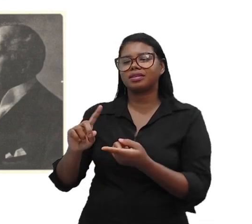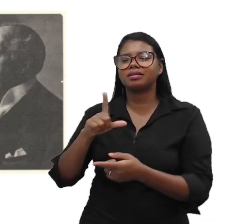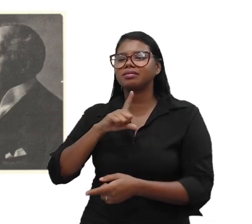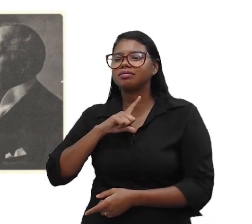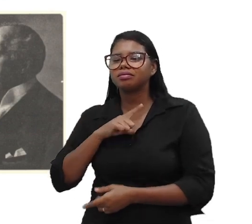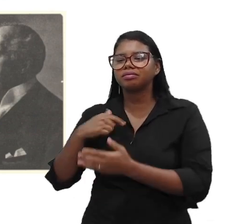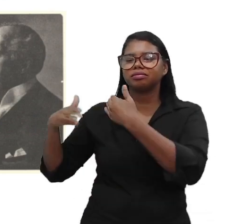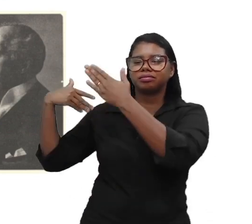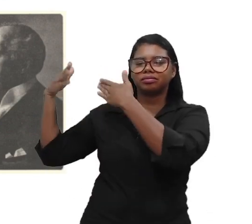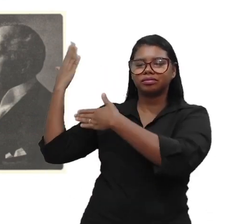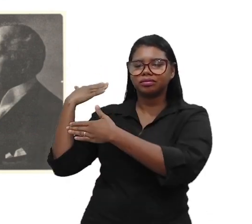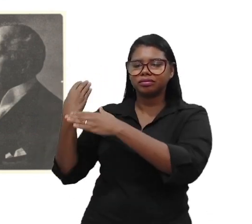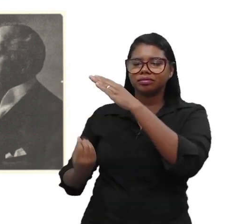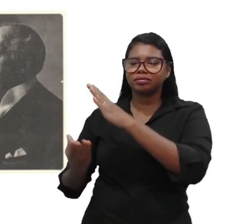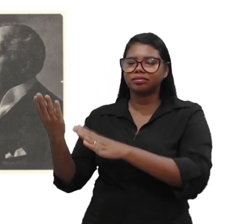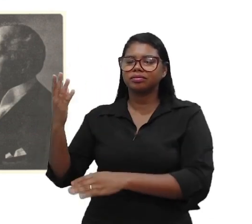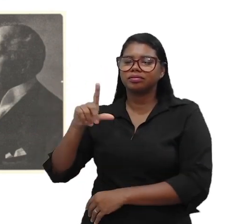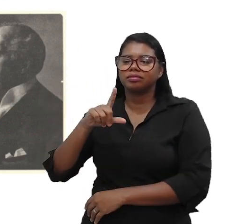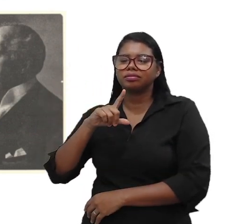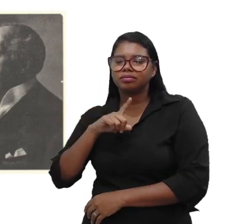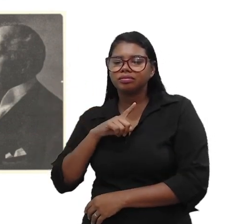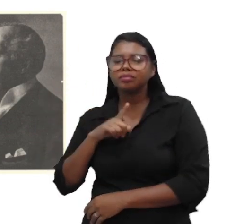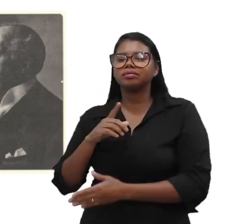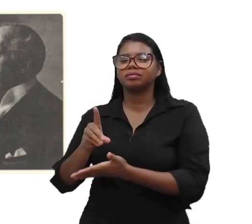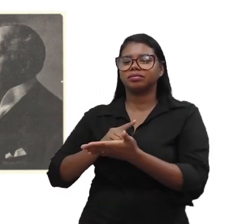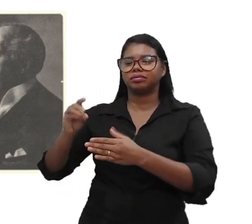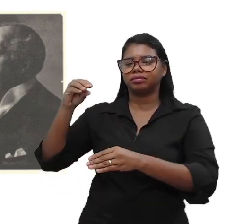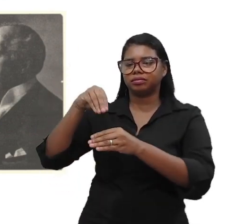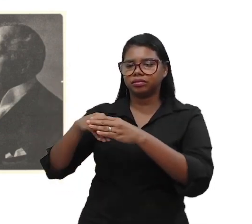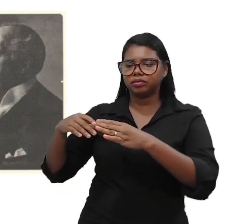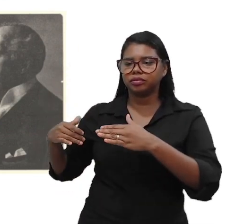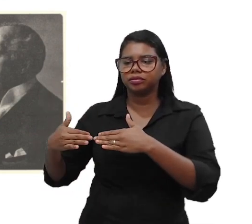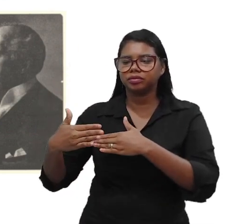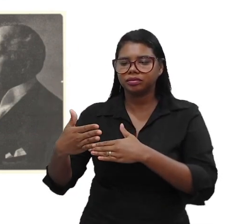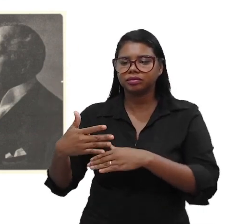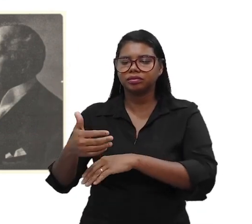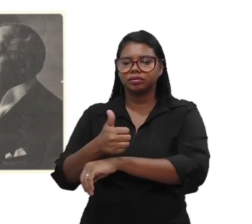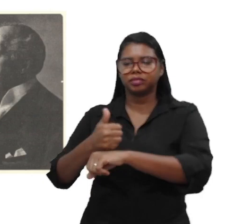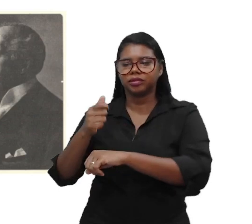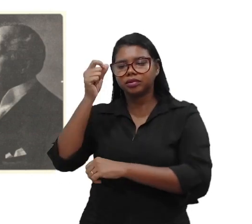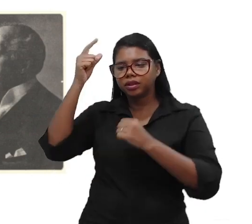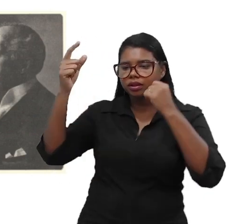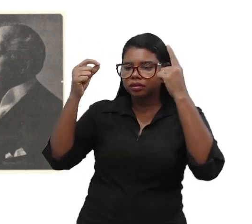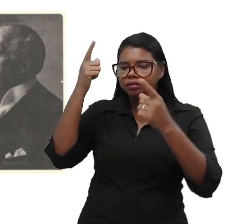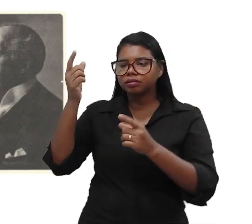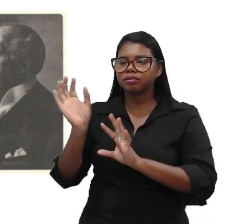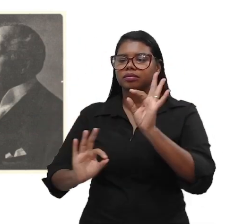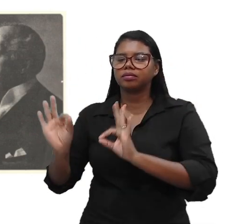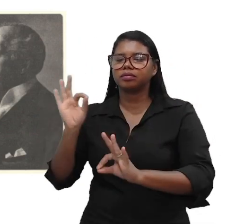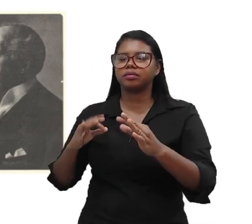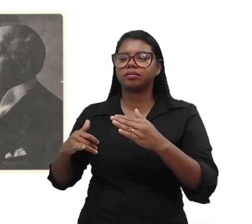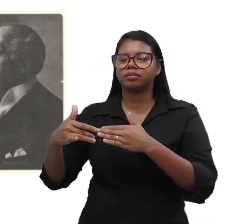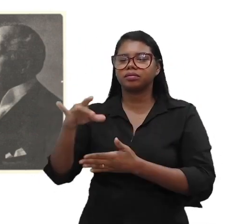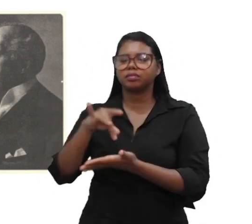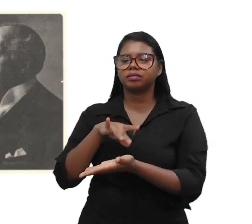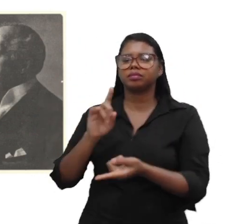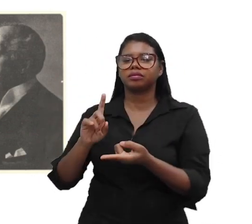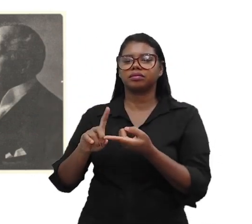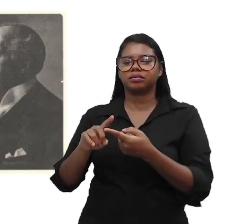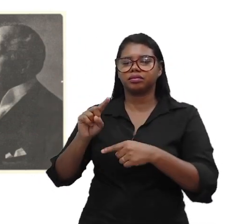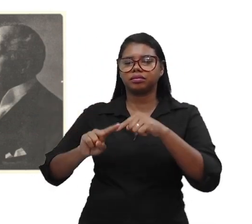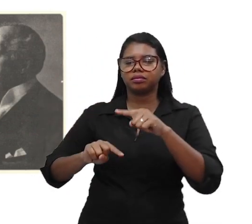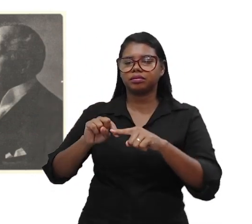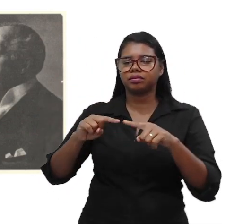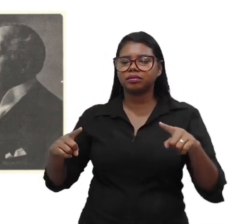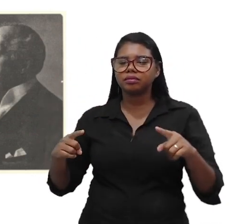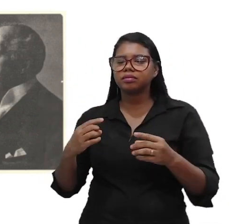eles deram contribuições no que tange a aliar a ideia da produção em série com produtos com